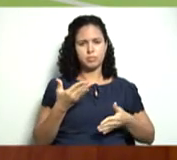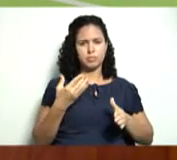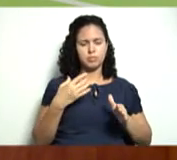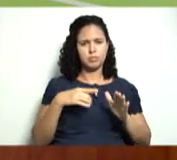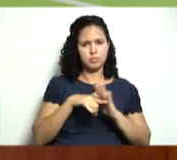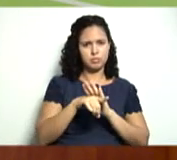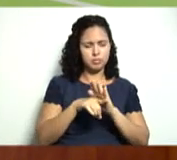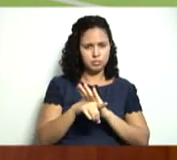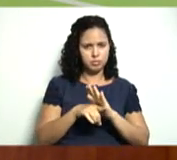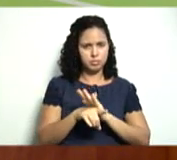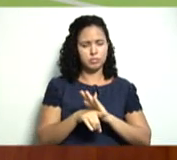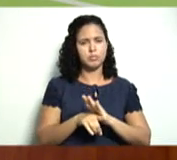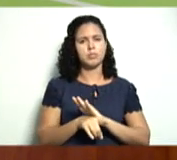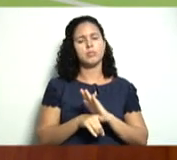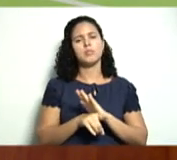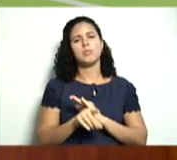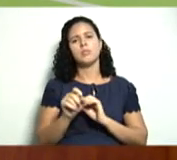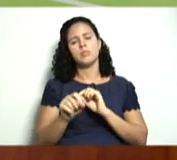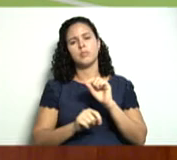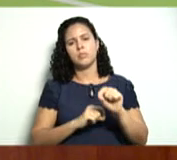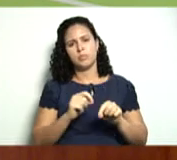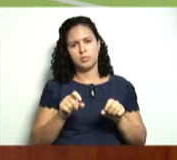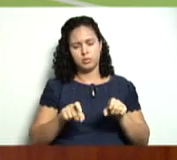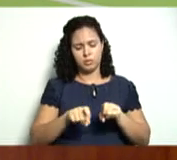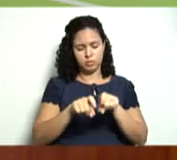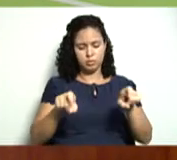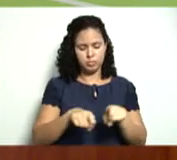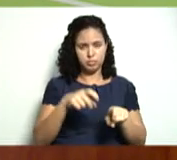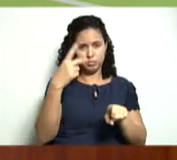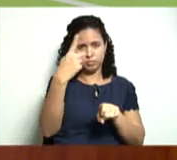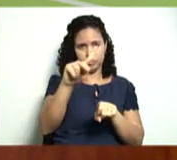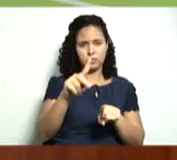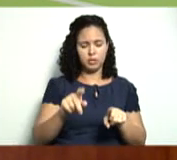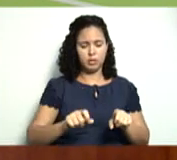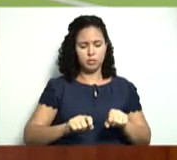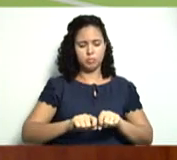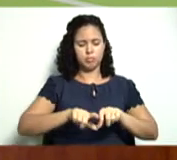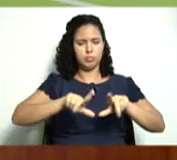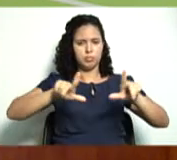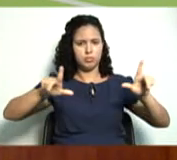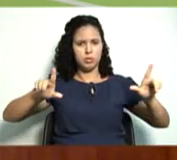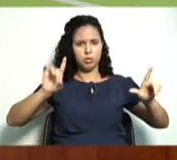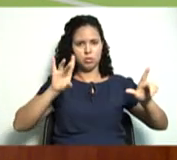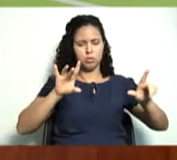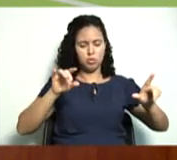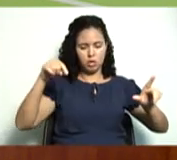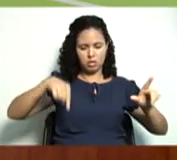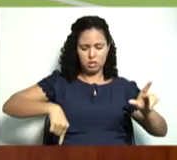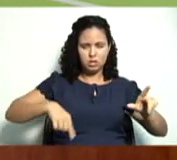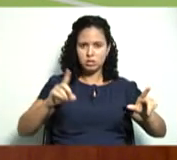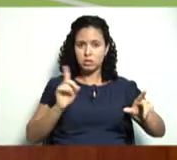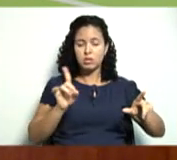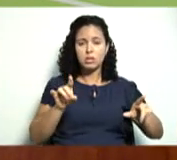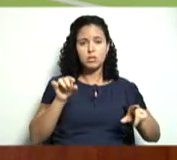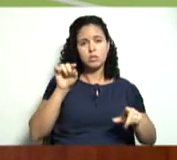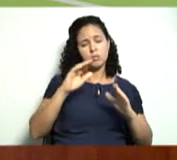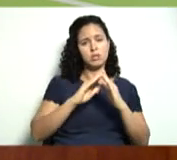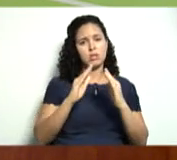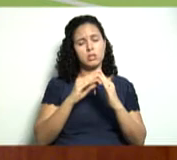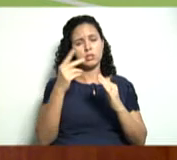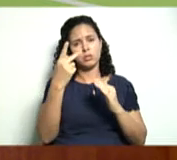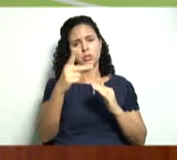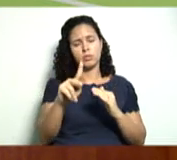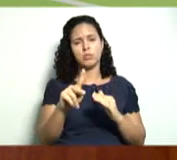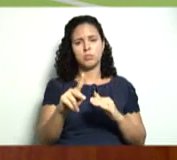ferramenta chega em casa sporting a ferramenta em doha no seu computador pessoal não deixa só na sala de aula a gente aqui a gente tem duas horas aí